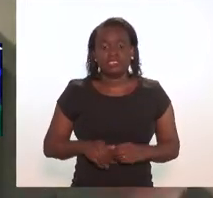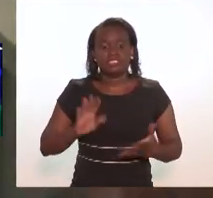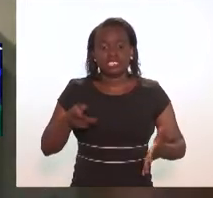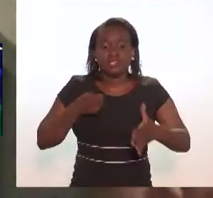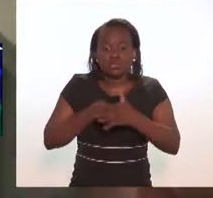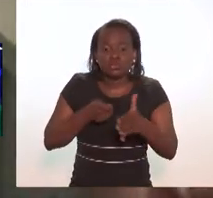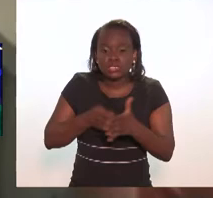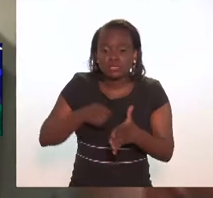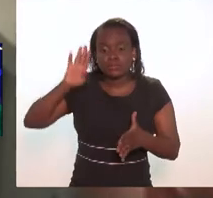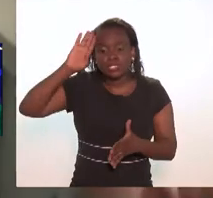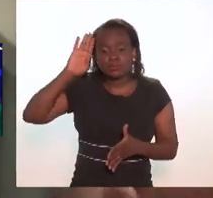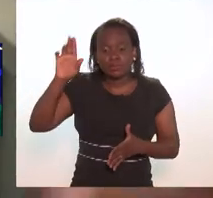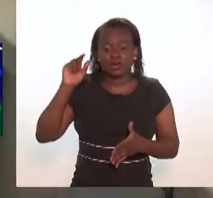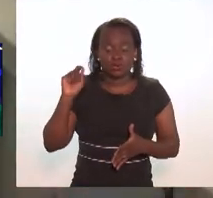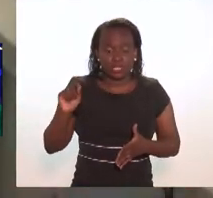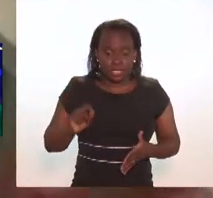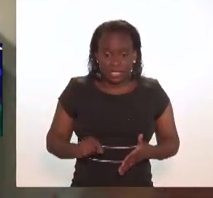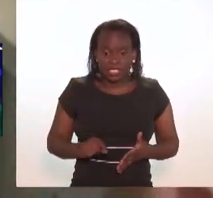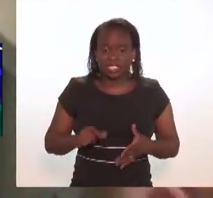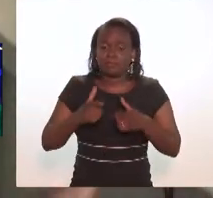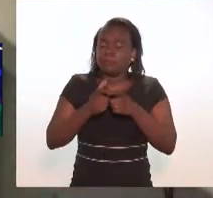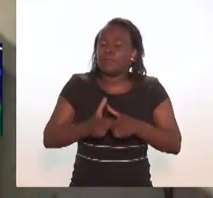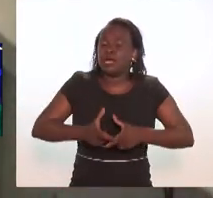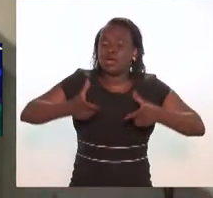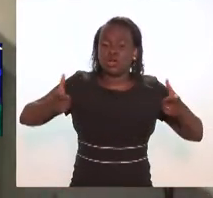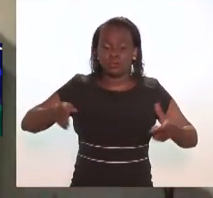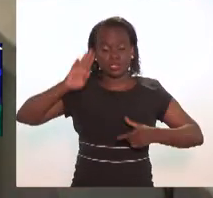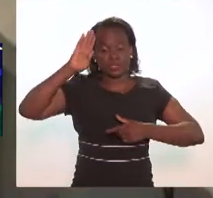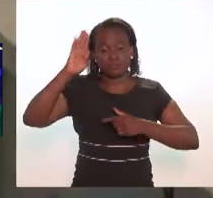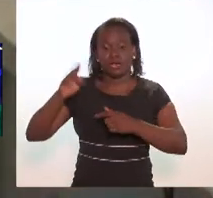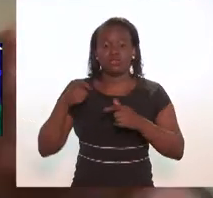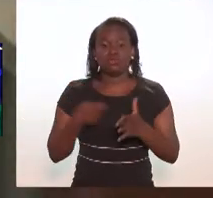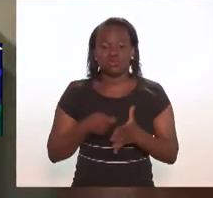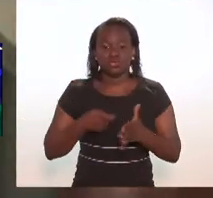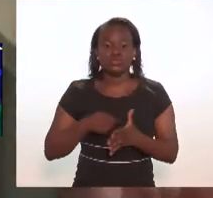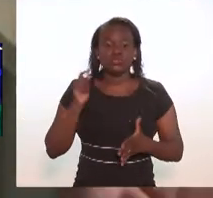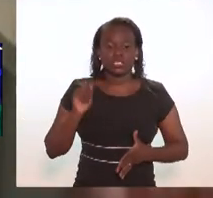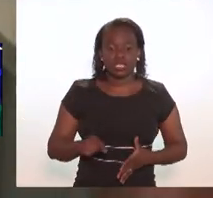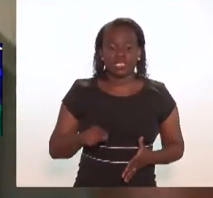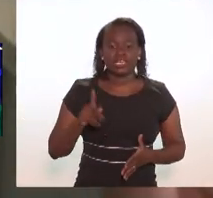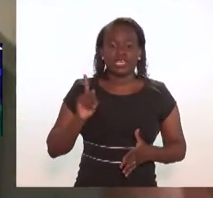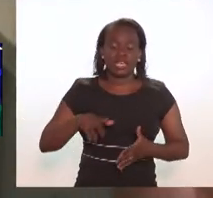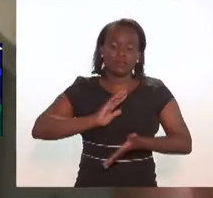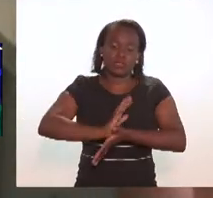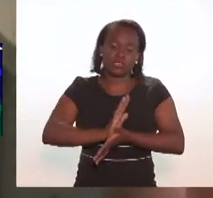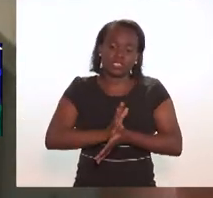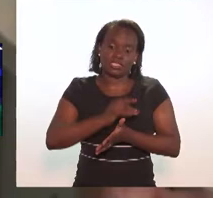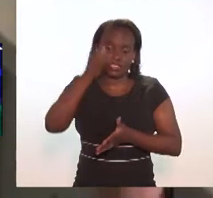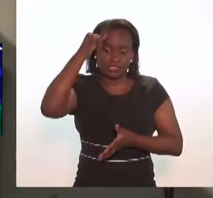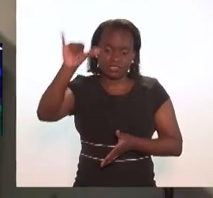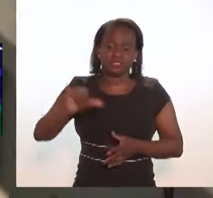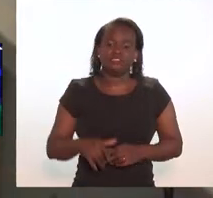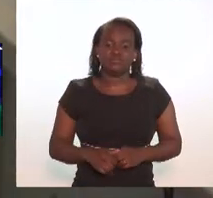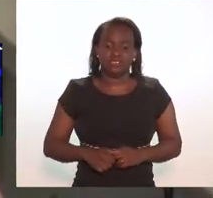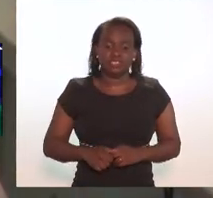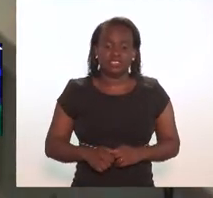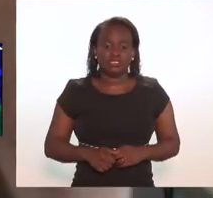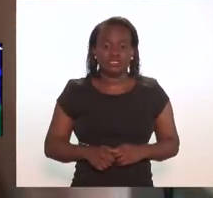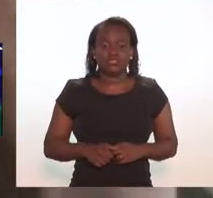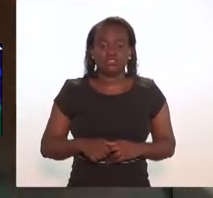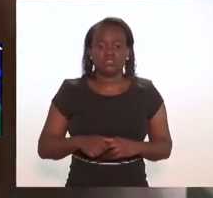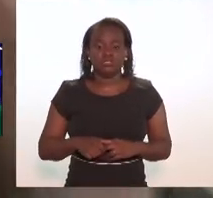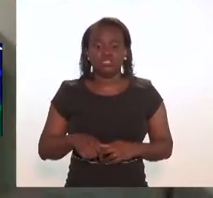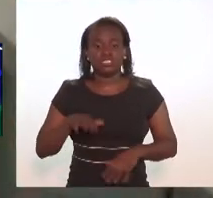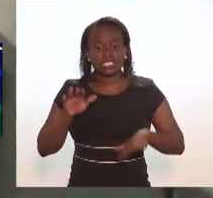luta maior, maior que todas as lutas, tem que ser contra o preconceito. Talvez não seja um